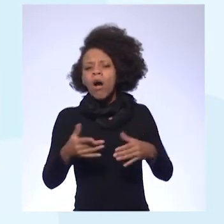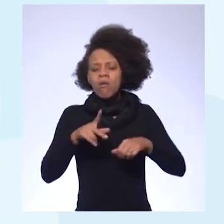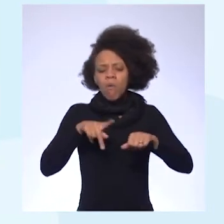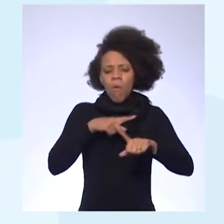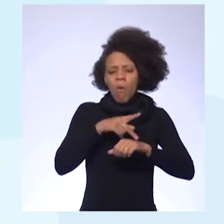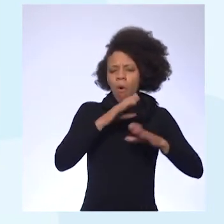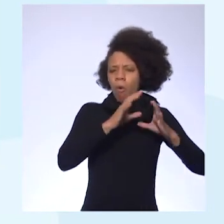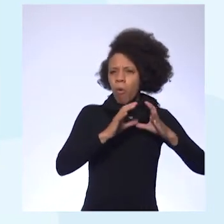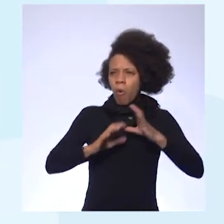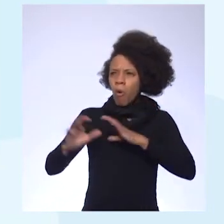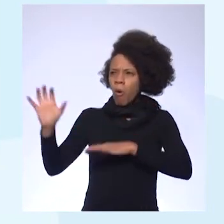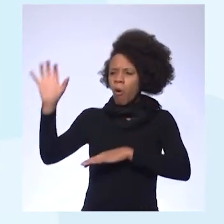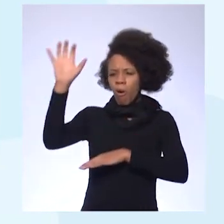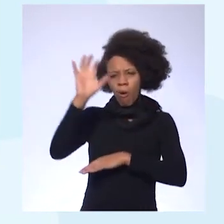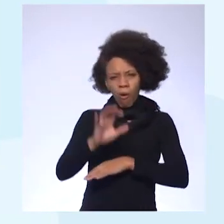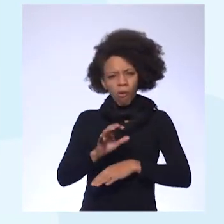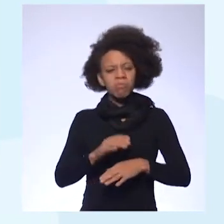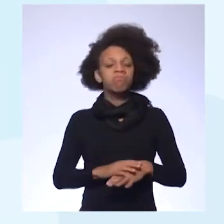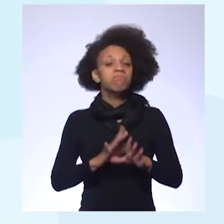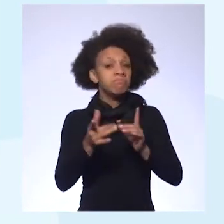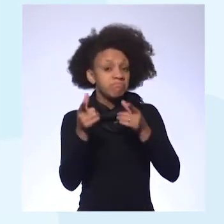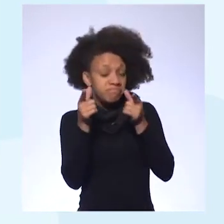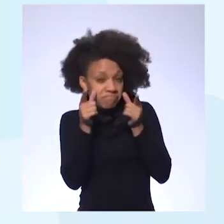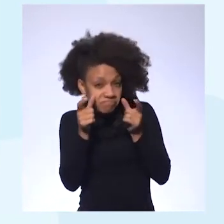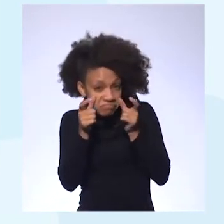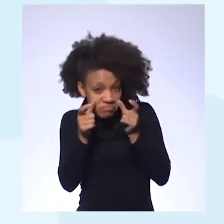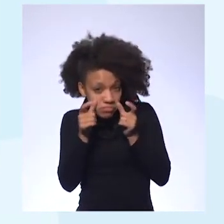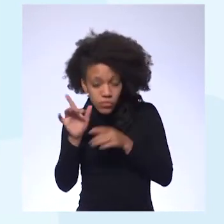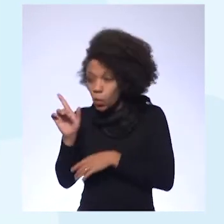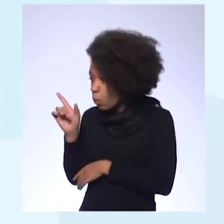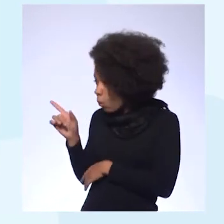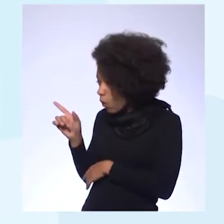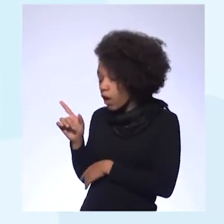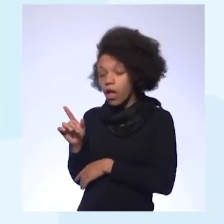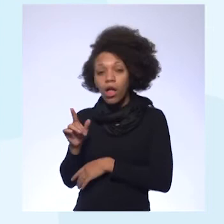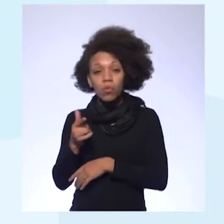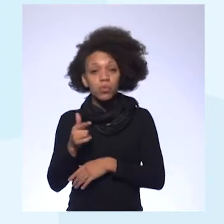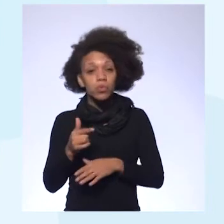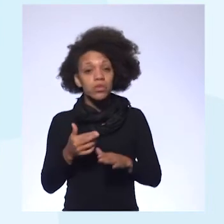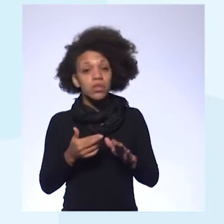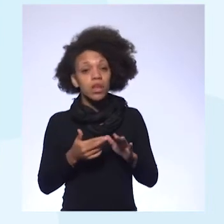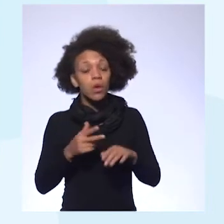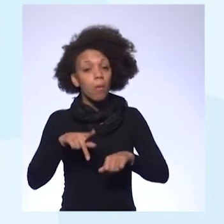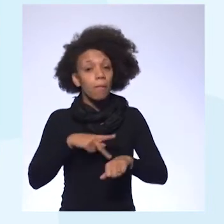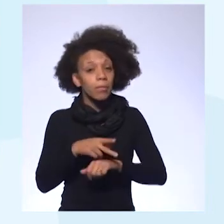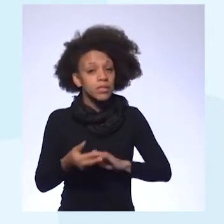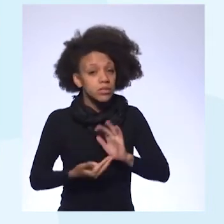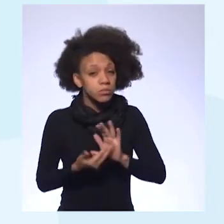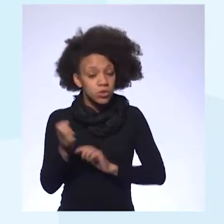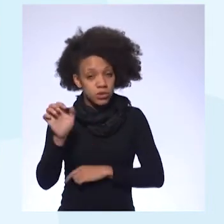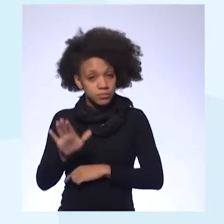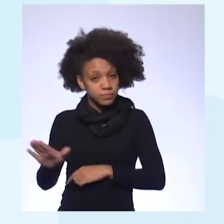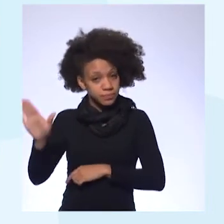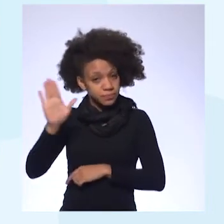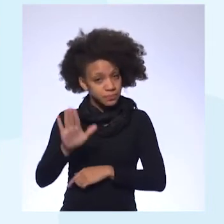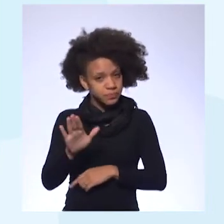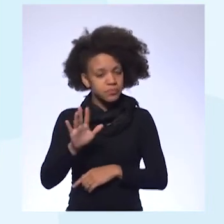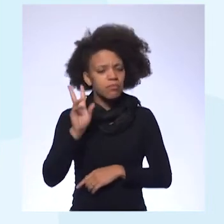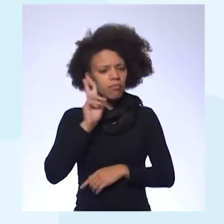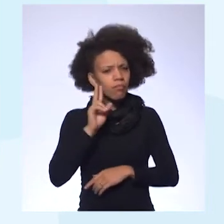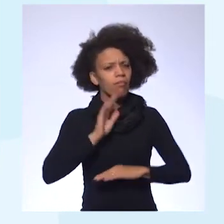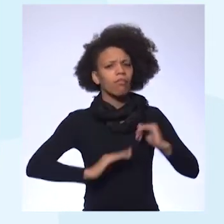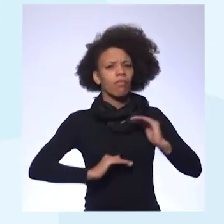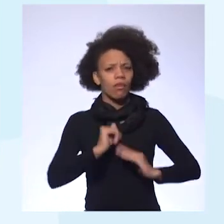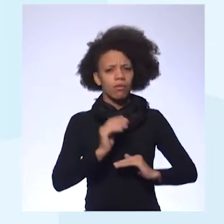eles pertencem. Reparem, por exemplo, que não tem nenhum país que corresponde à Europa, né? Lembrando que a habilidade ela fala